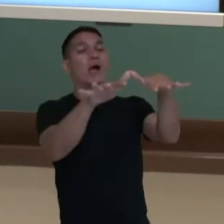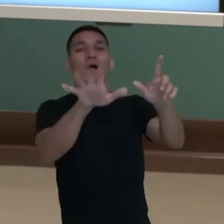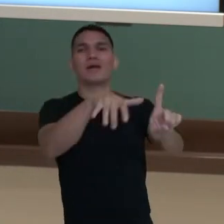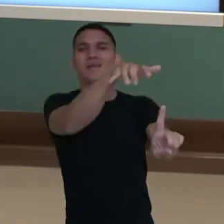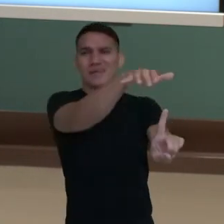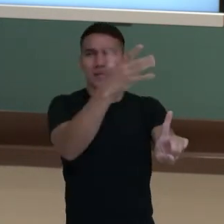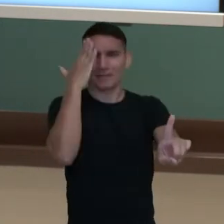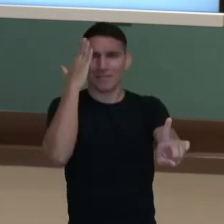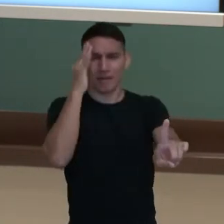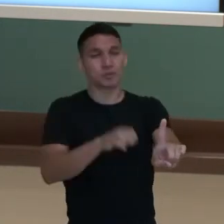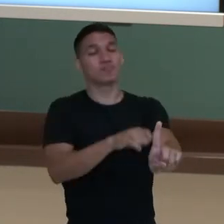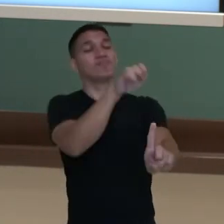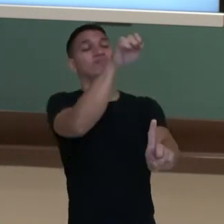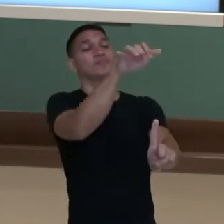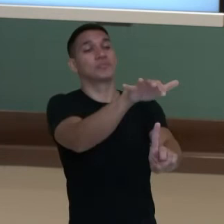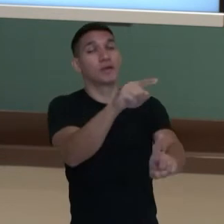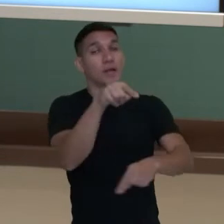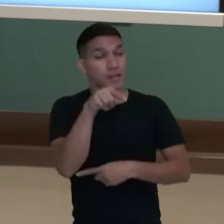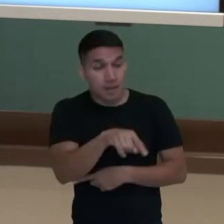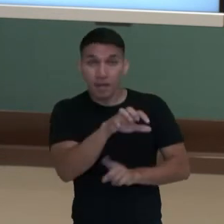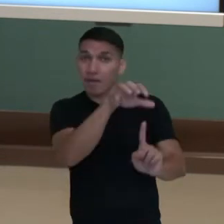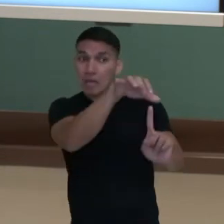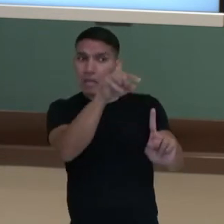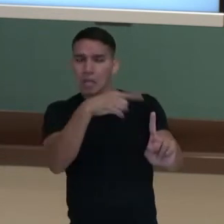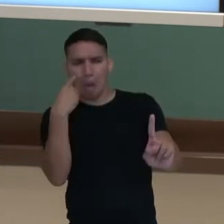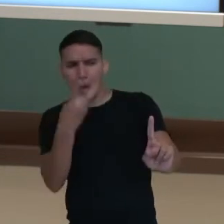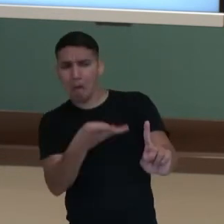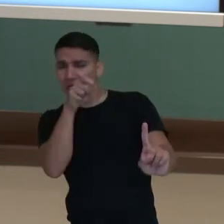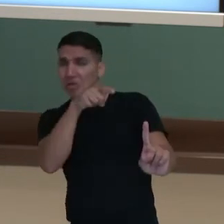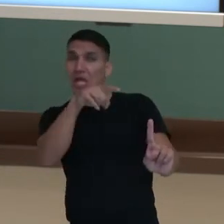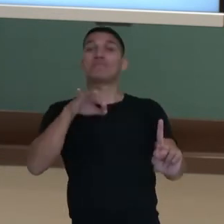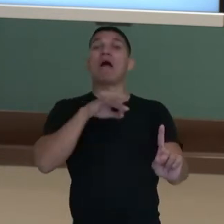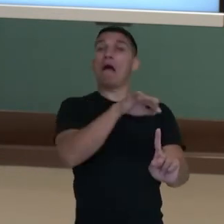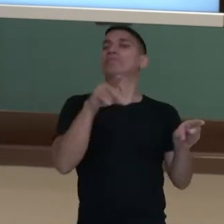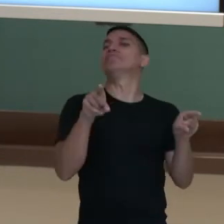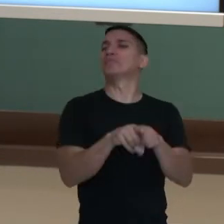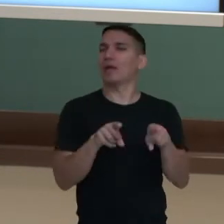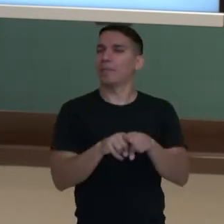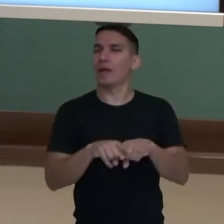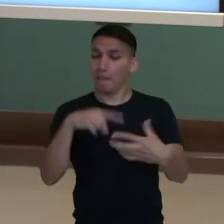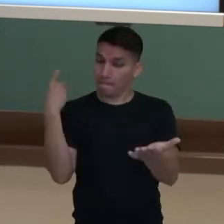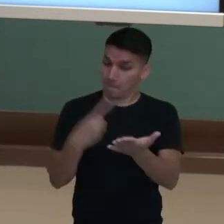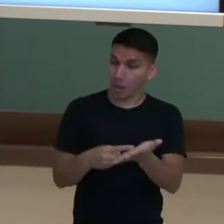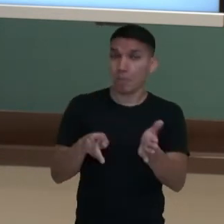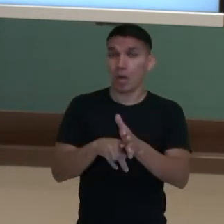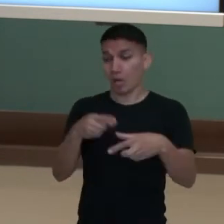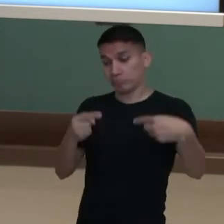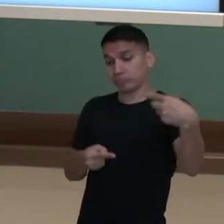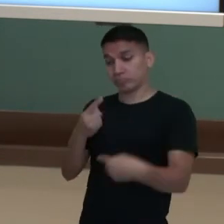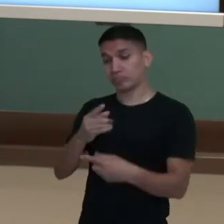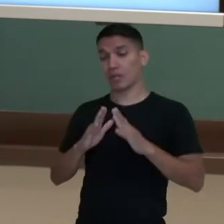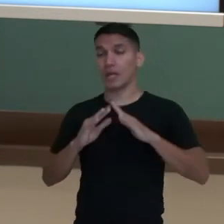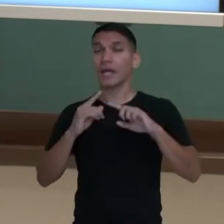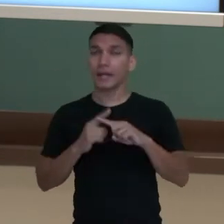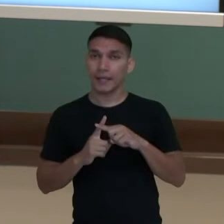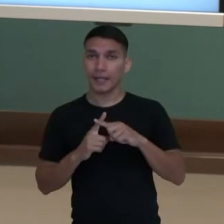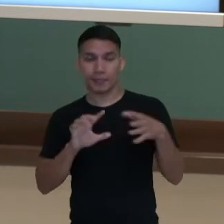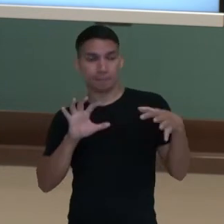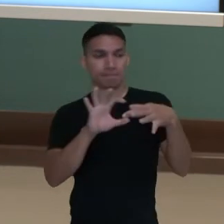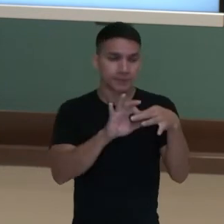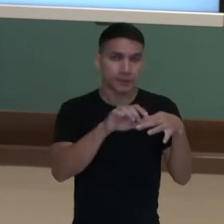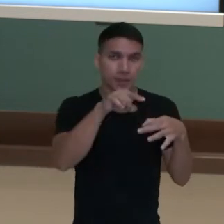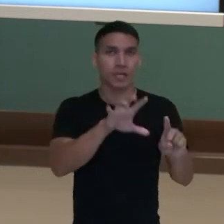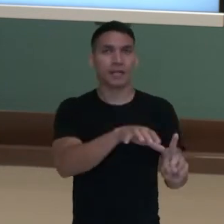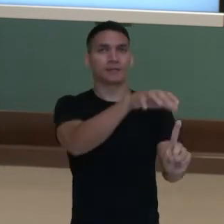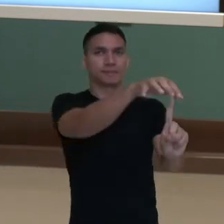rei, né? O rei era visto como sagrado também, marcando a relação política ali entre a igreja e